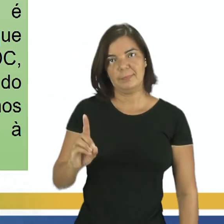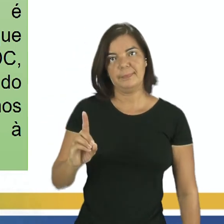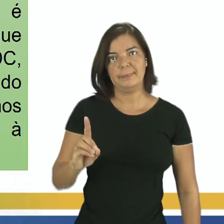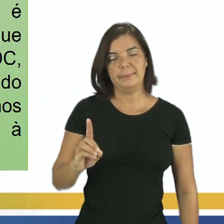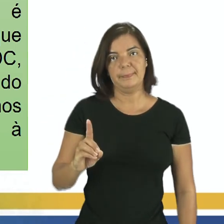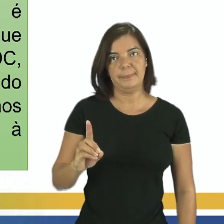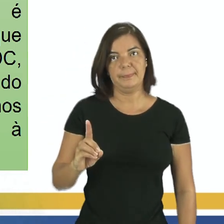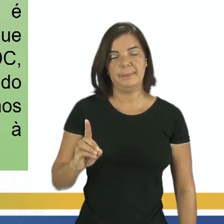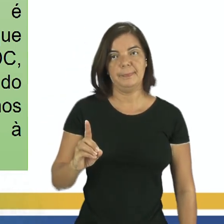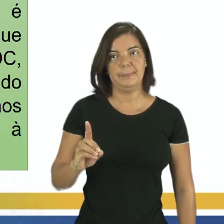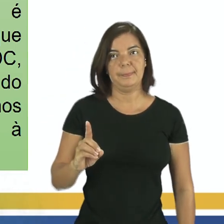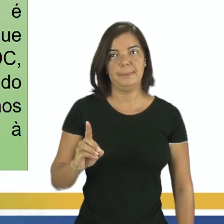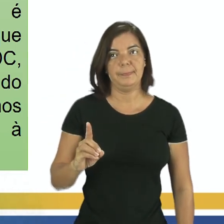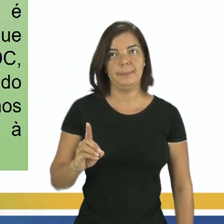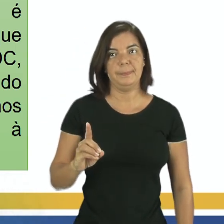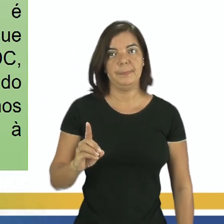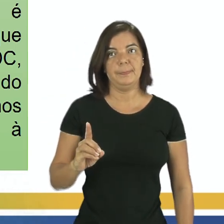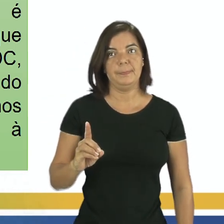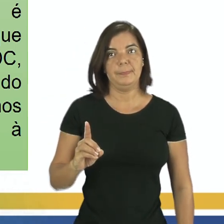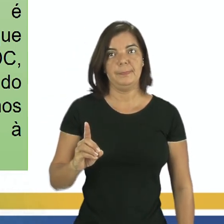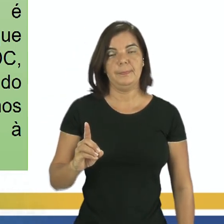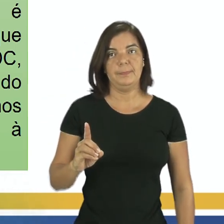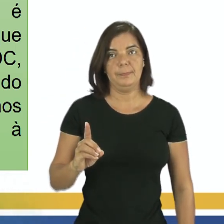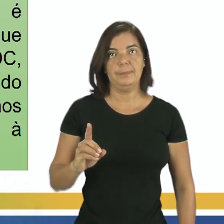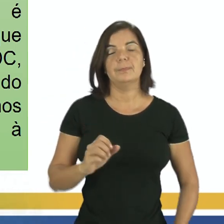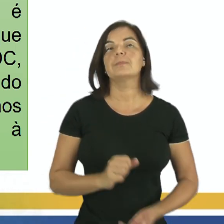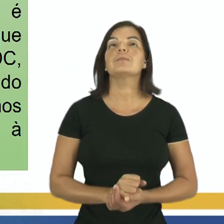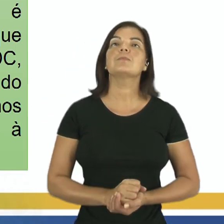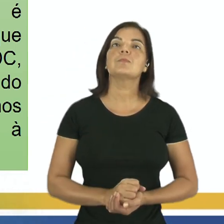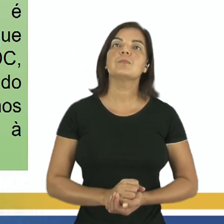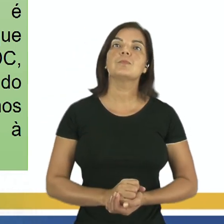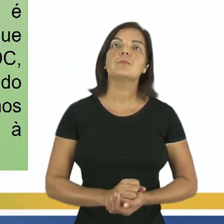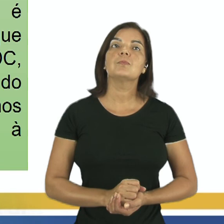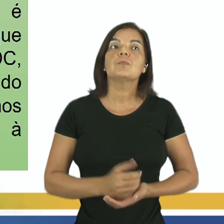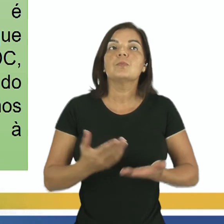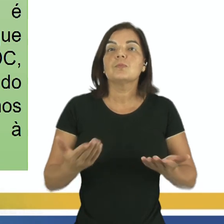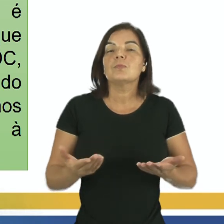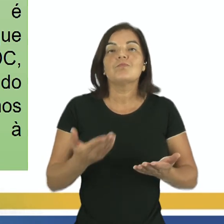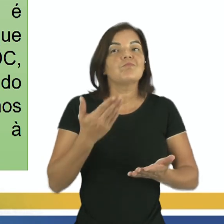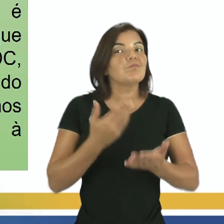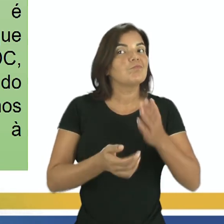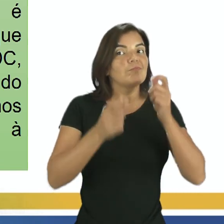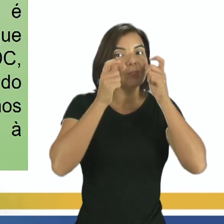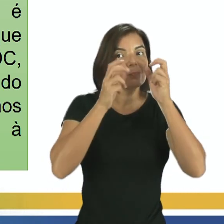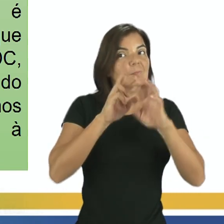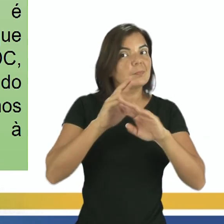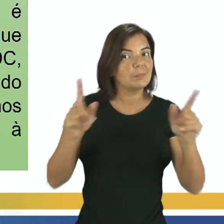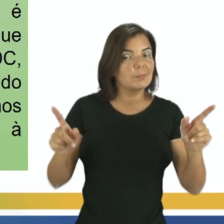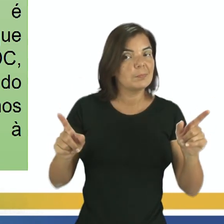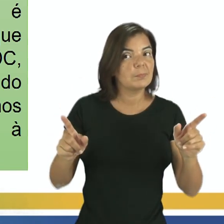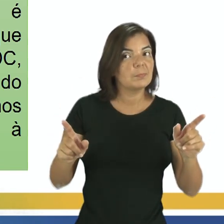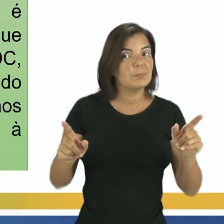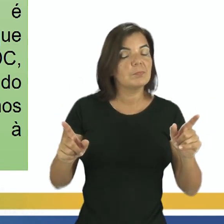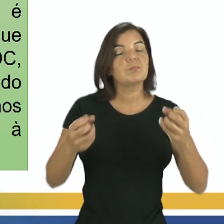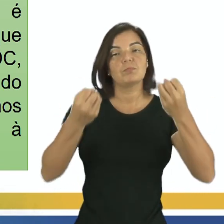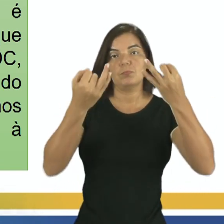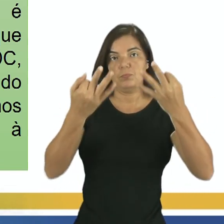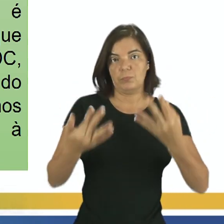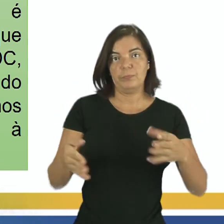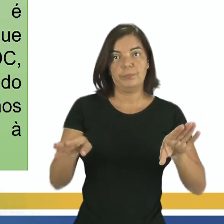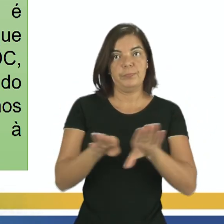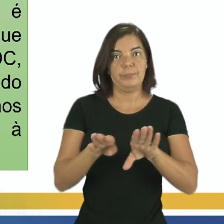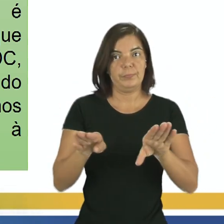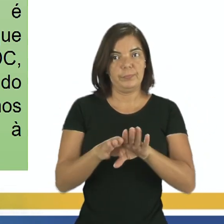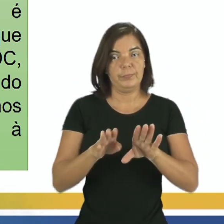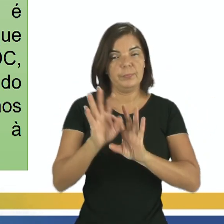à direita da nossa barrinha de fatoração, certo? Então não perca de vista essa diferença aí, tanto conceitual